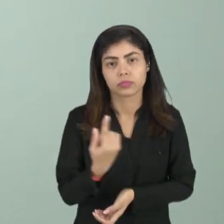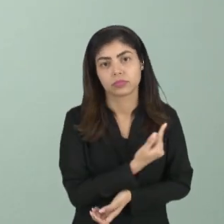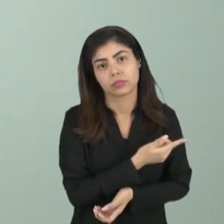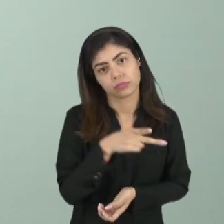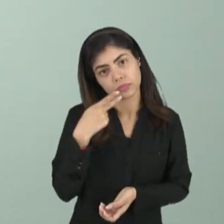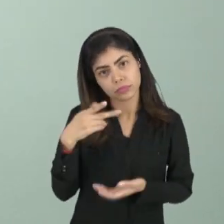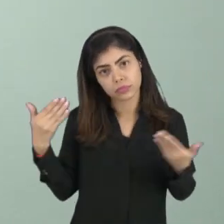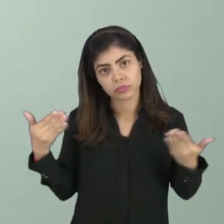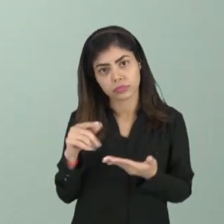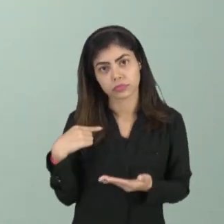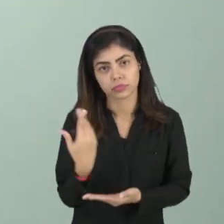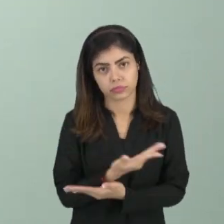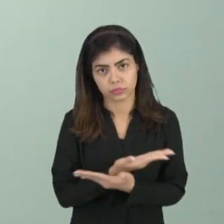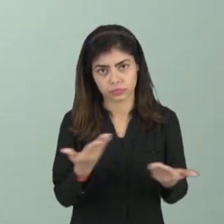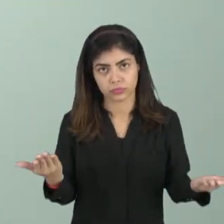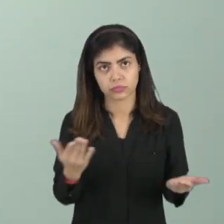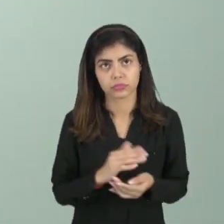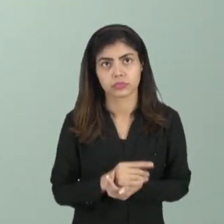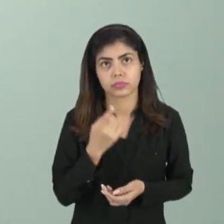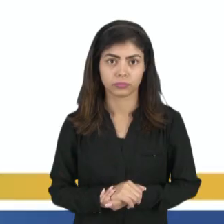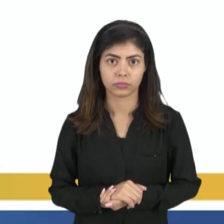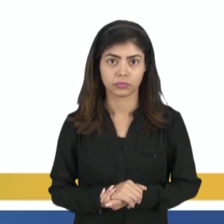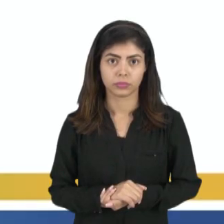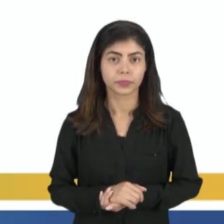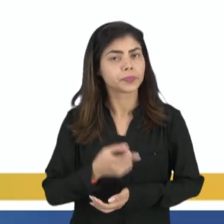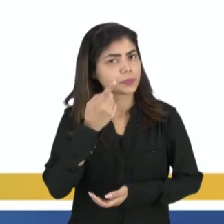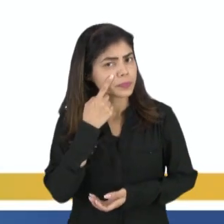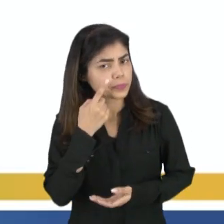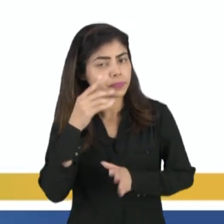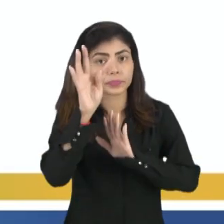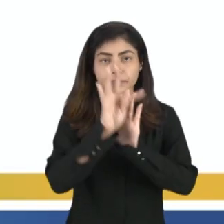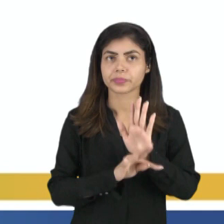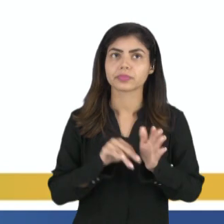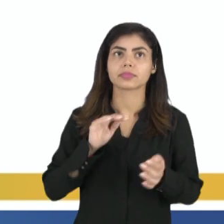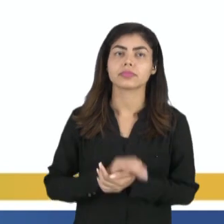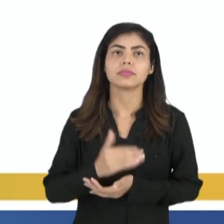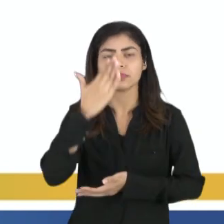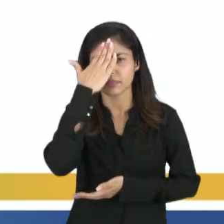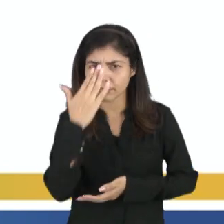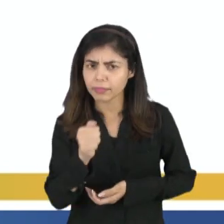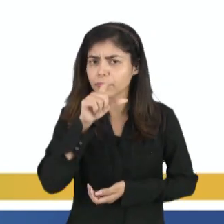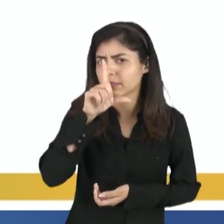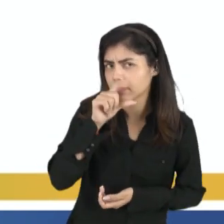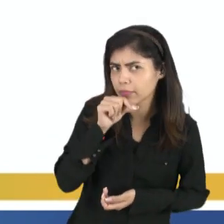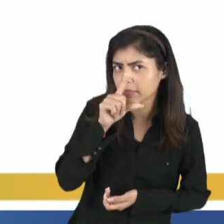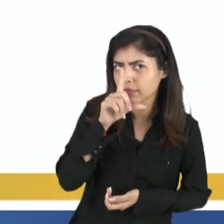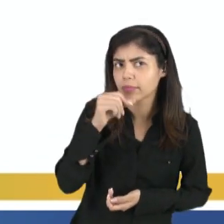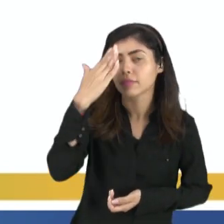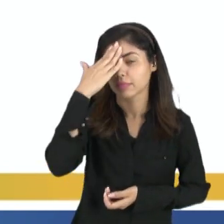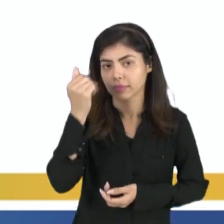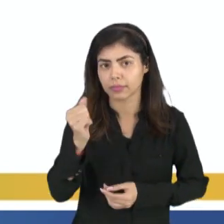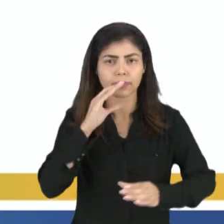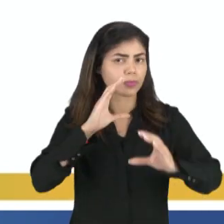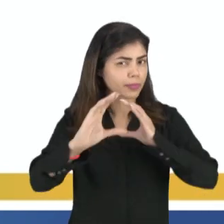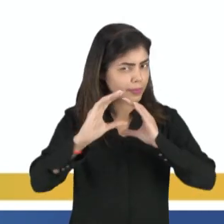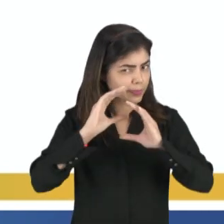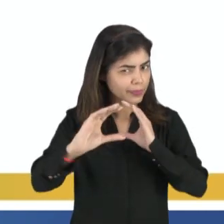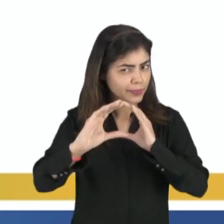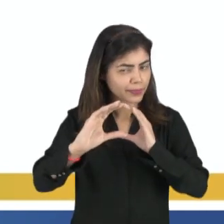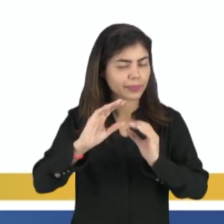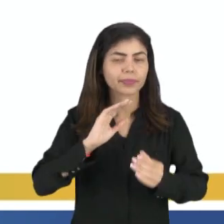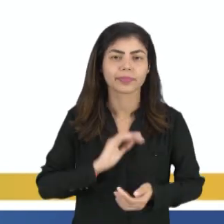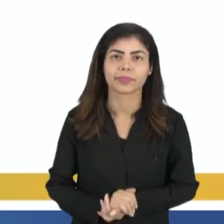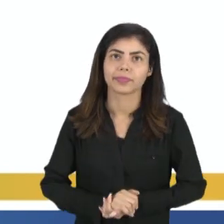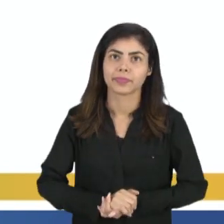falando agora para vocês olha só Observe o texto sabia que o sabiá sabia